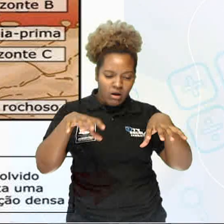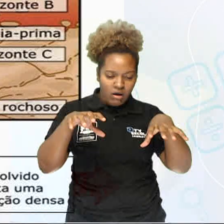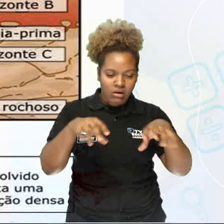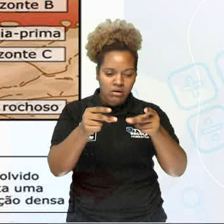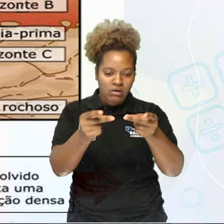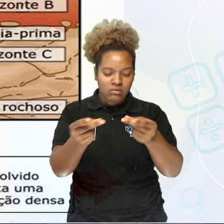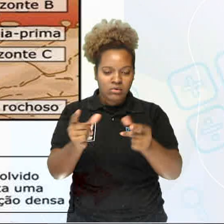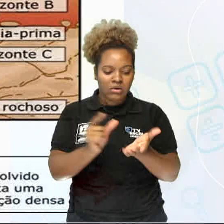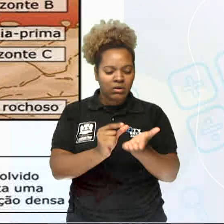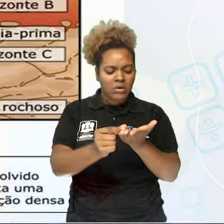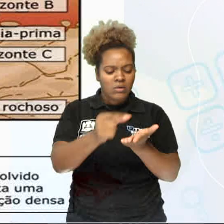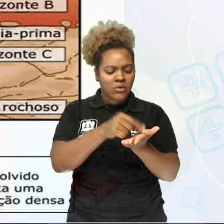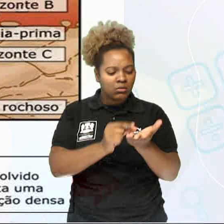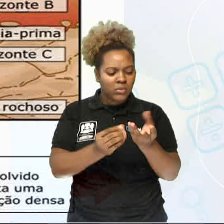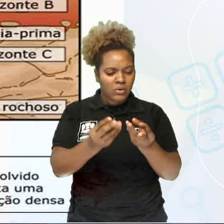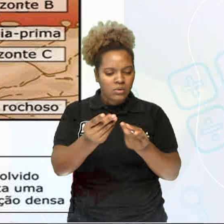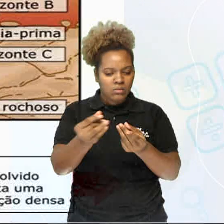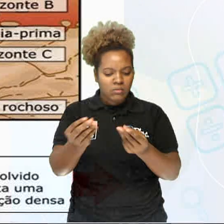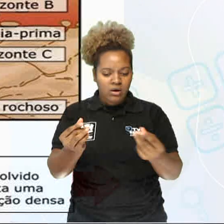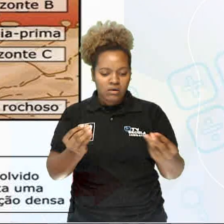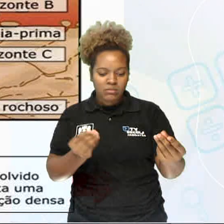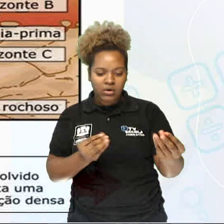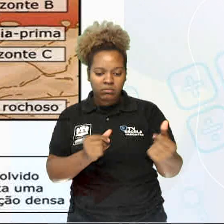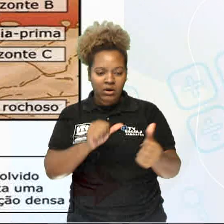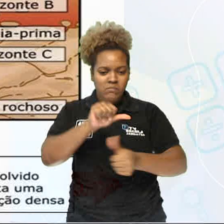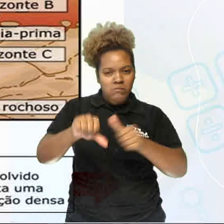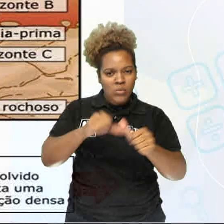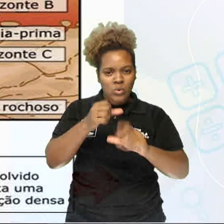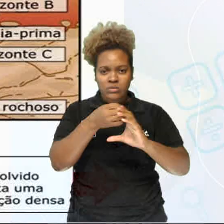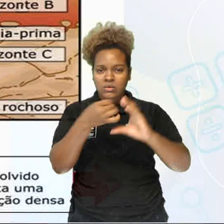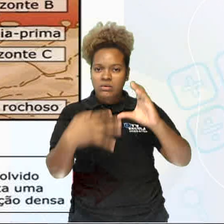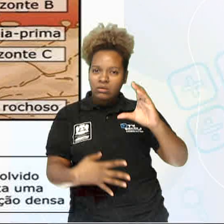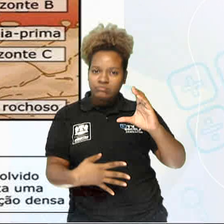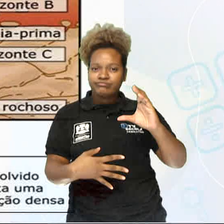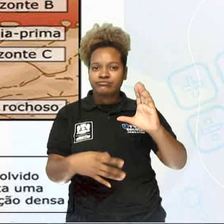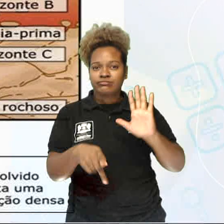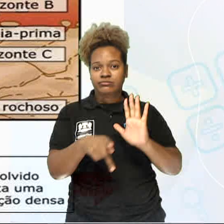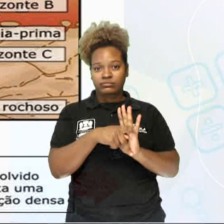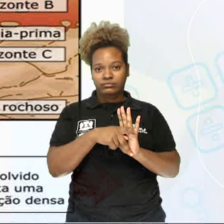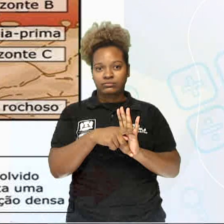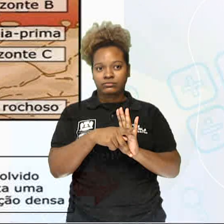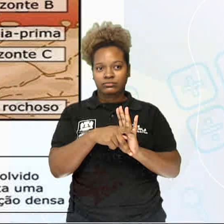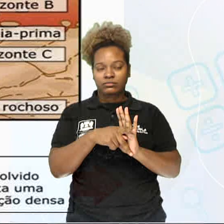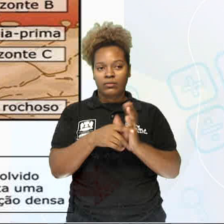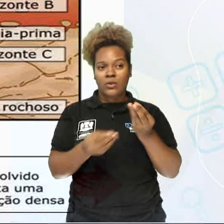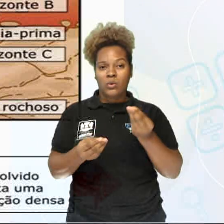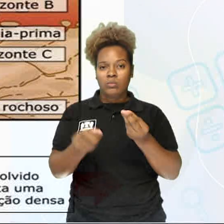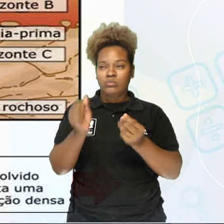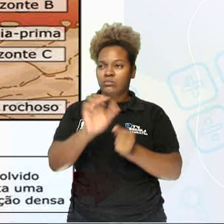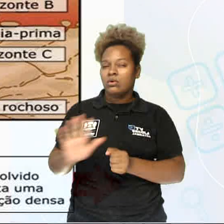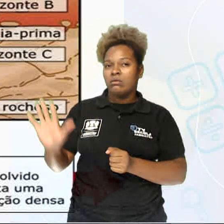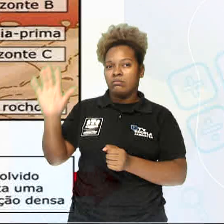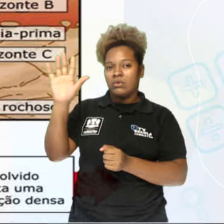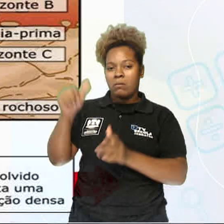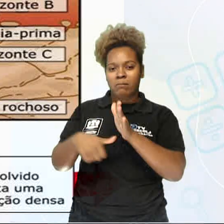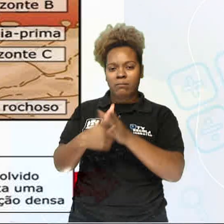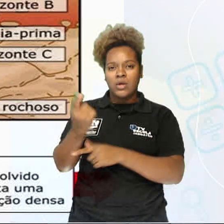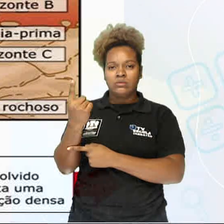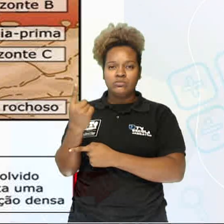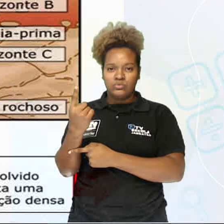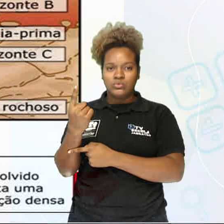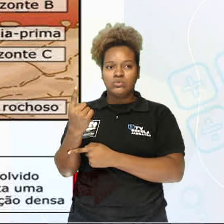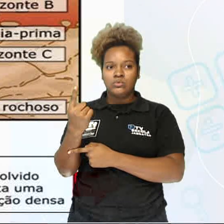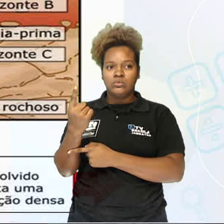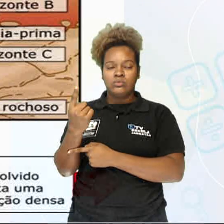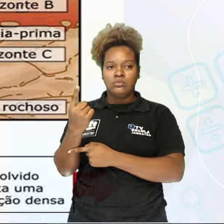minerais, que altera a sua propriedade química. Como na imagem, principalmente na imagem 1, nós vemos a